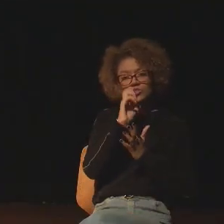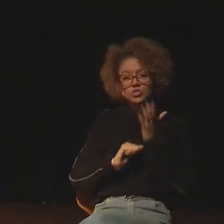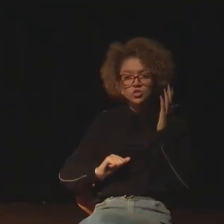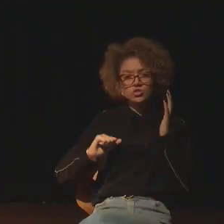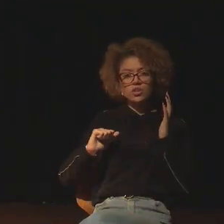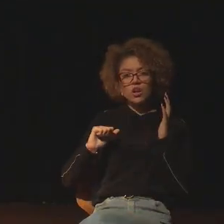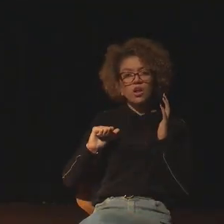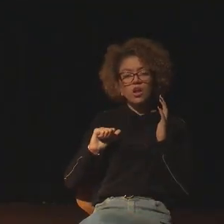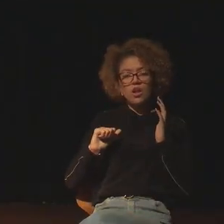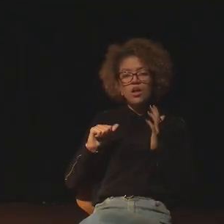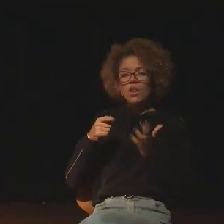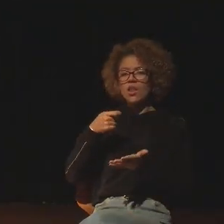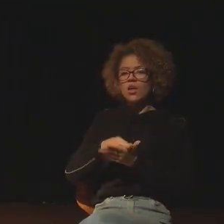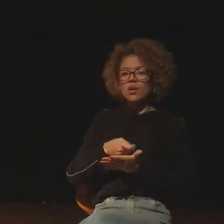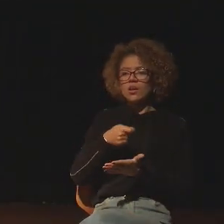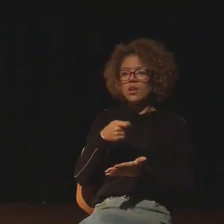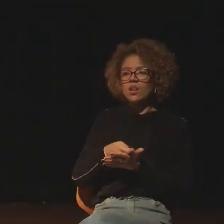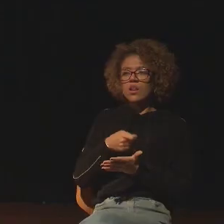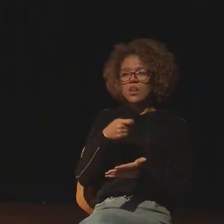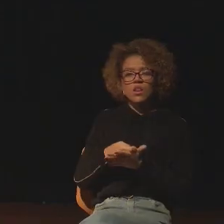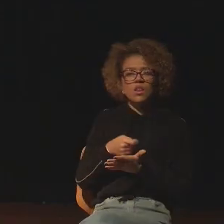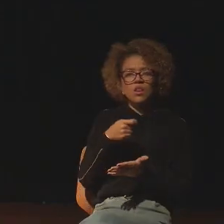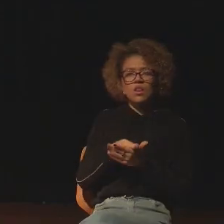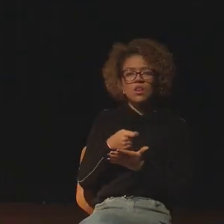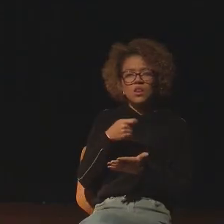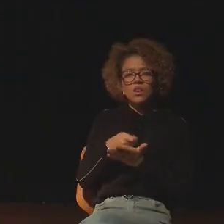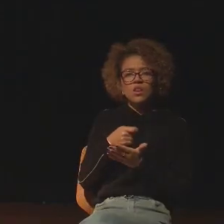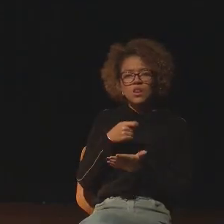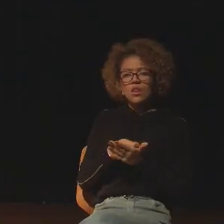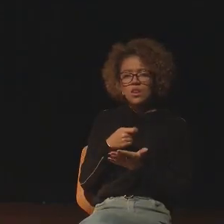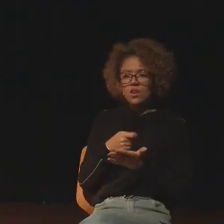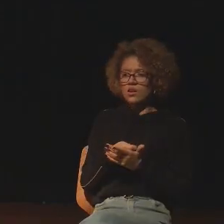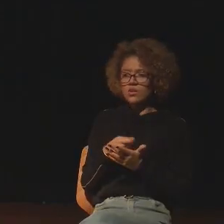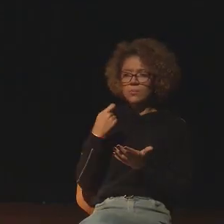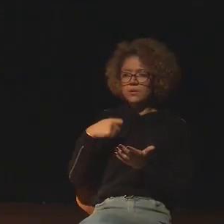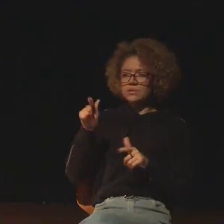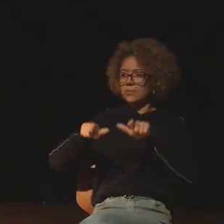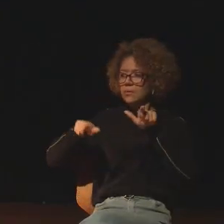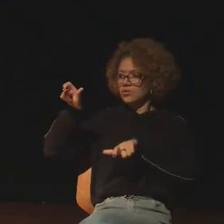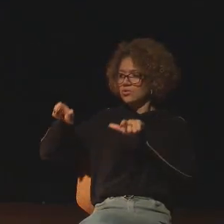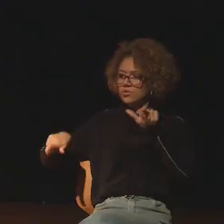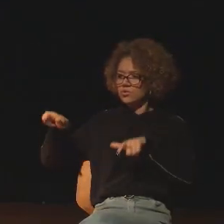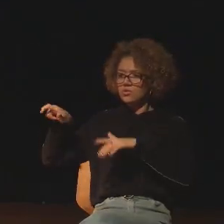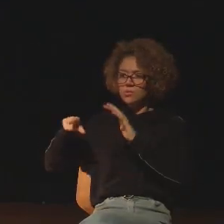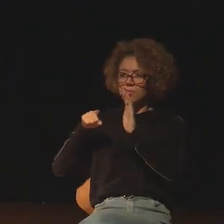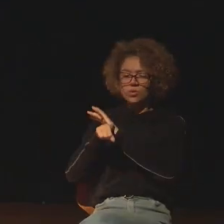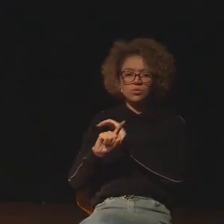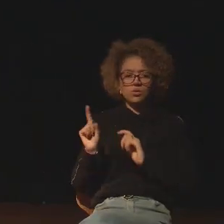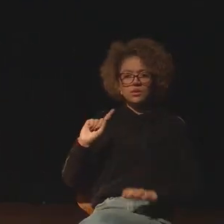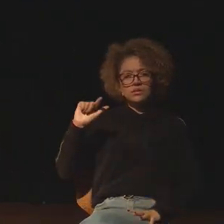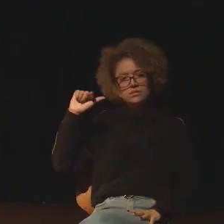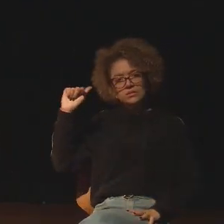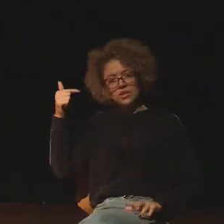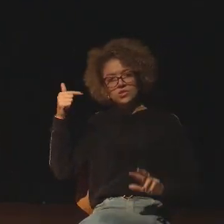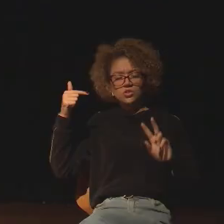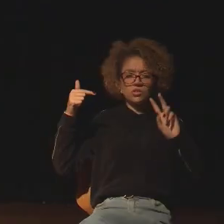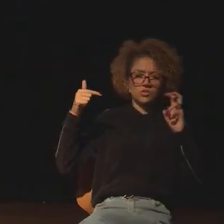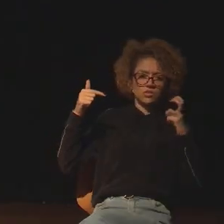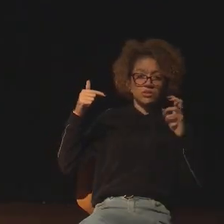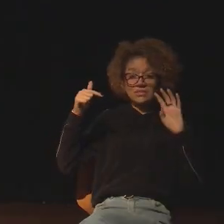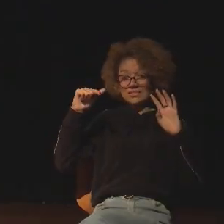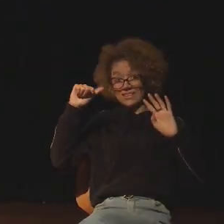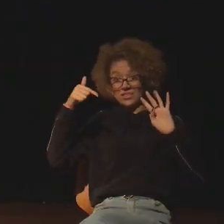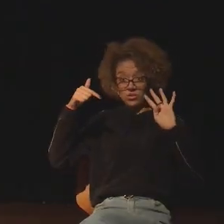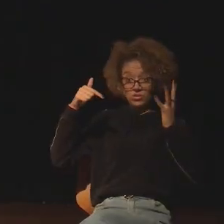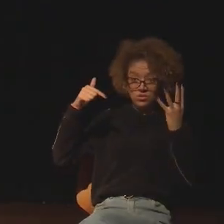participação social. É o único item que foi retirado do TAC. E se voltou, foi 7-5, depois foi 7-4,